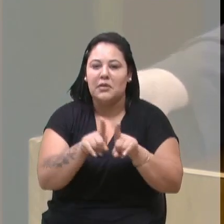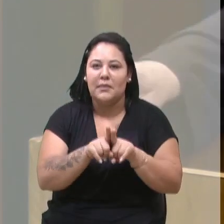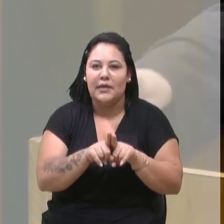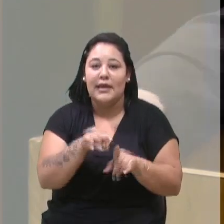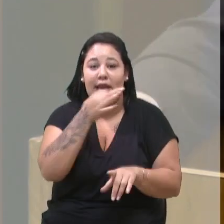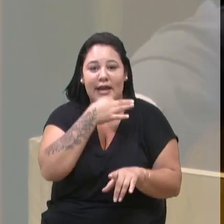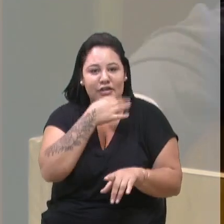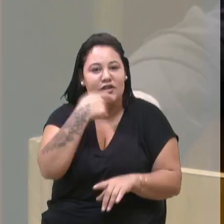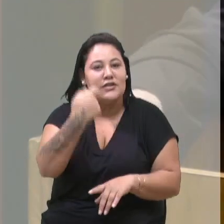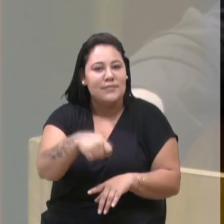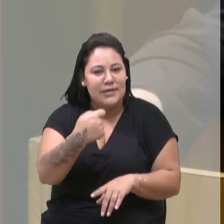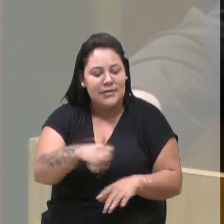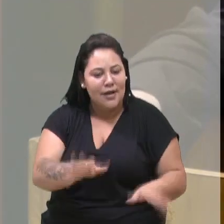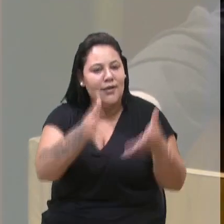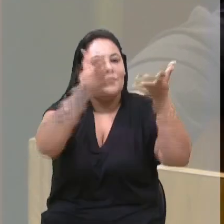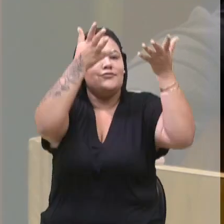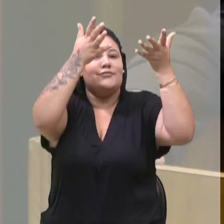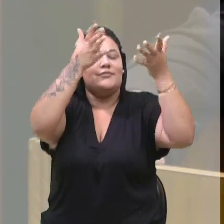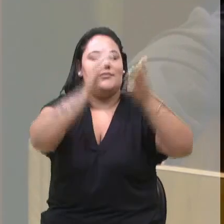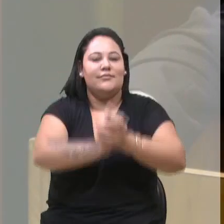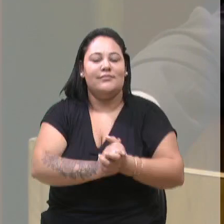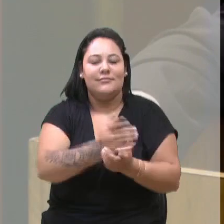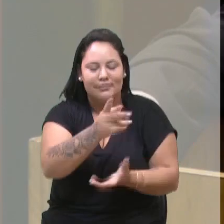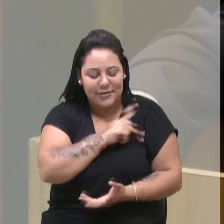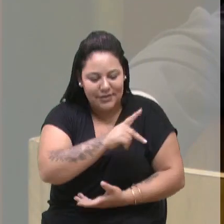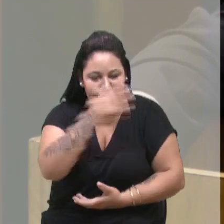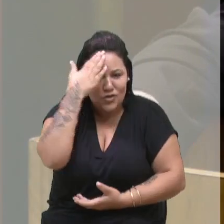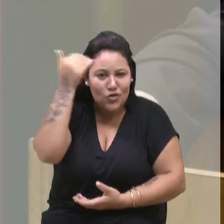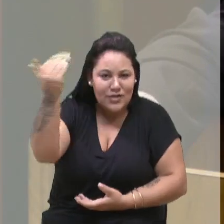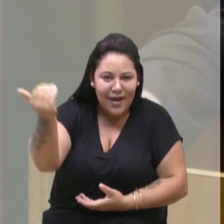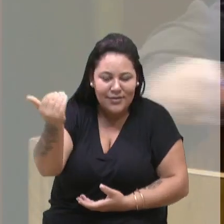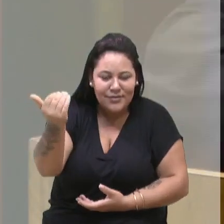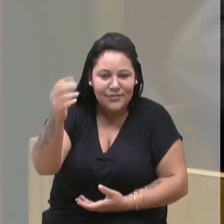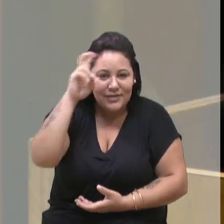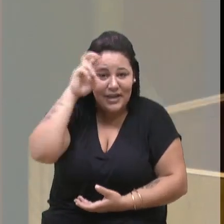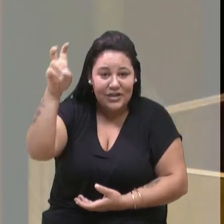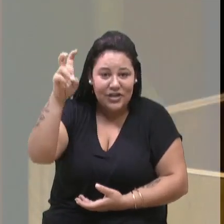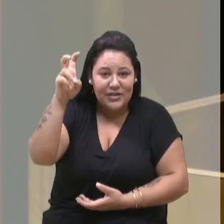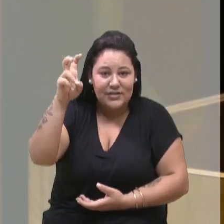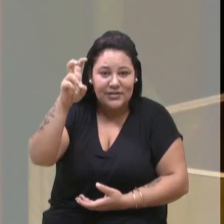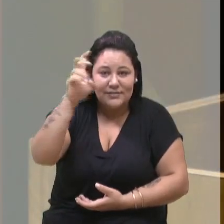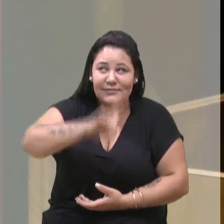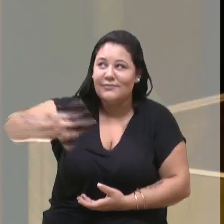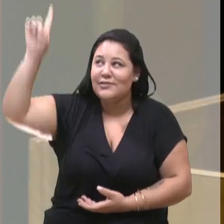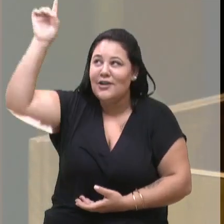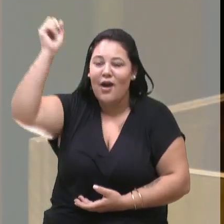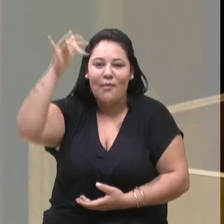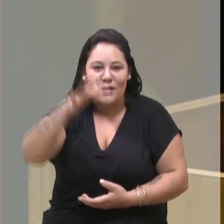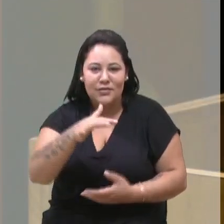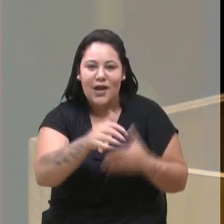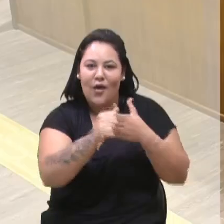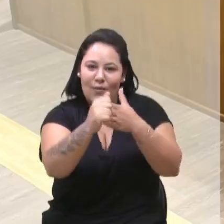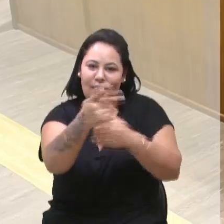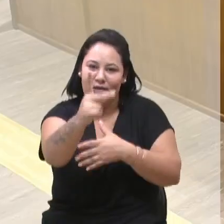renascer. Senhora presidente, sucesso, muito sucesso, sabedoria. Deus lhe abençoe na condução desse ano. Obrigado.